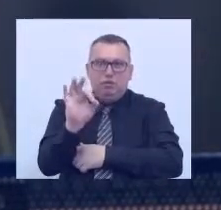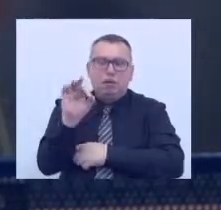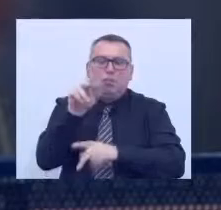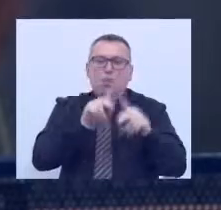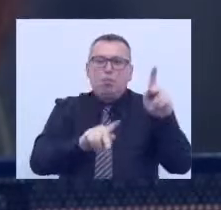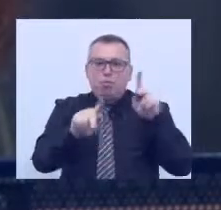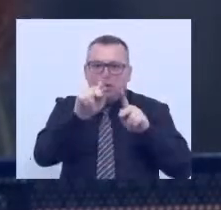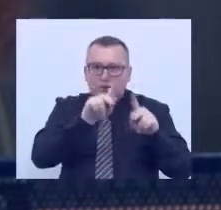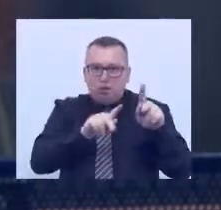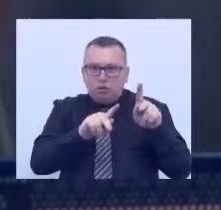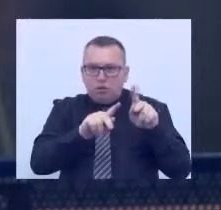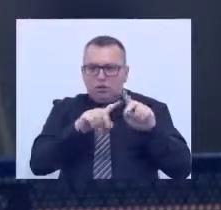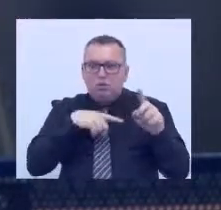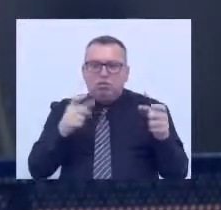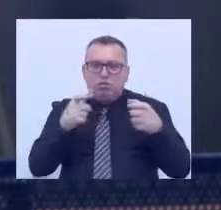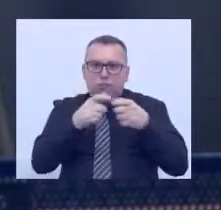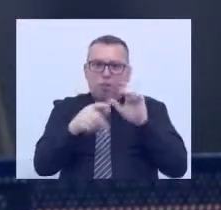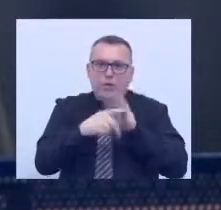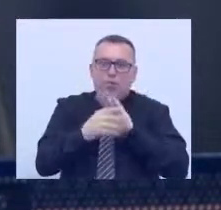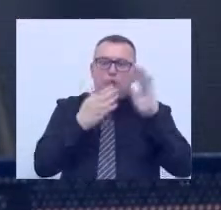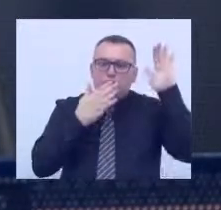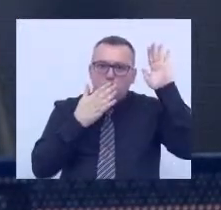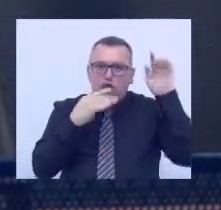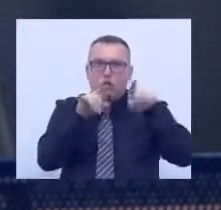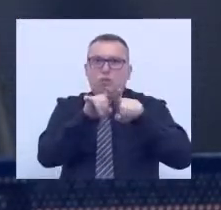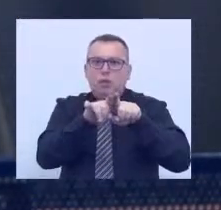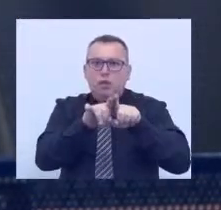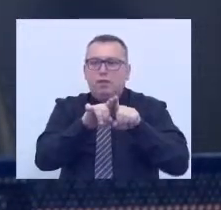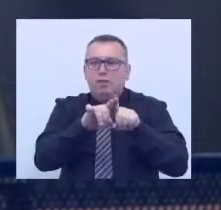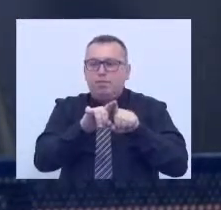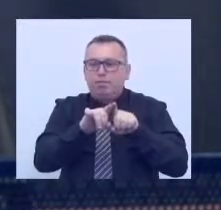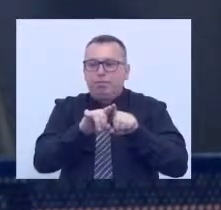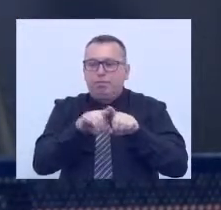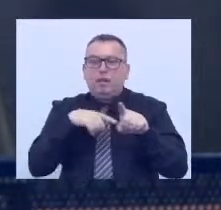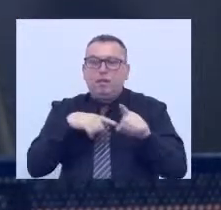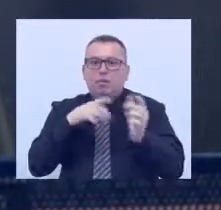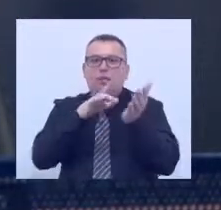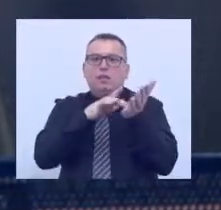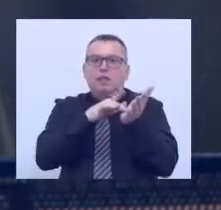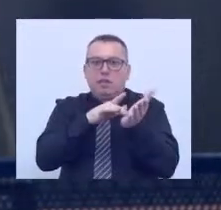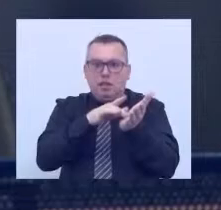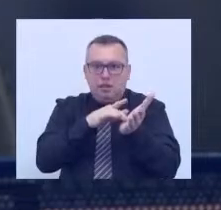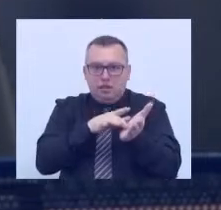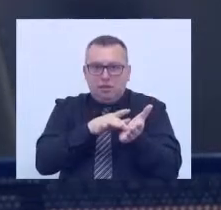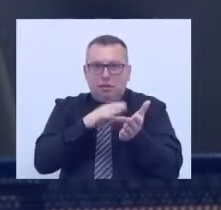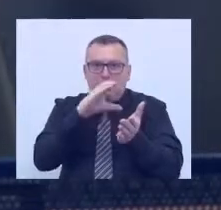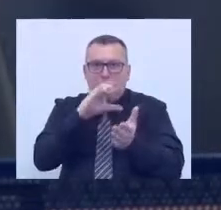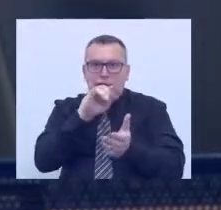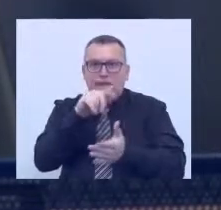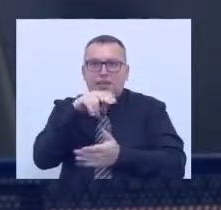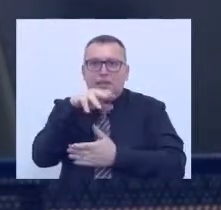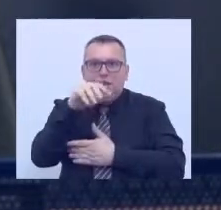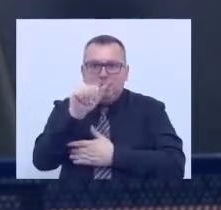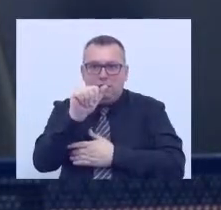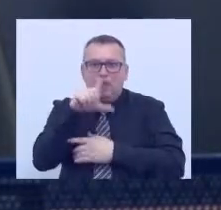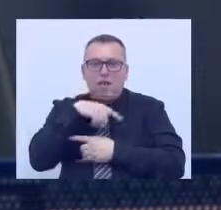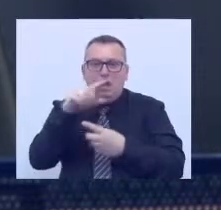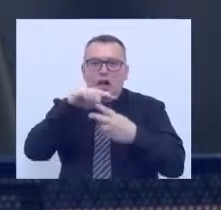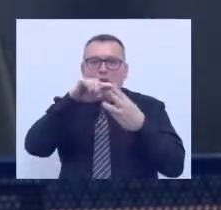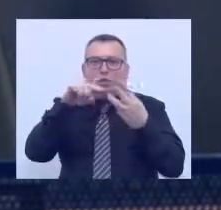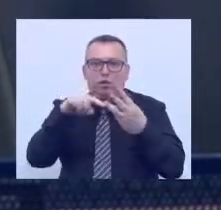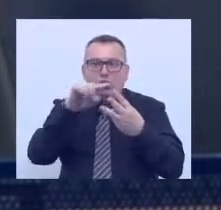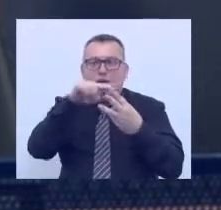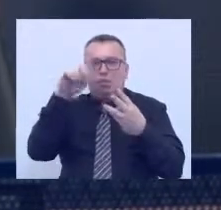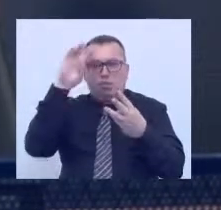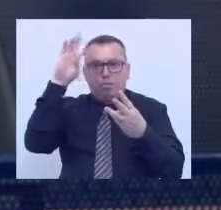uma pequena população indígena, uma pequena população cigana, que são os três principais grupos étnicos com os quais nós